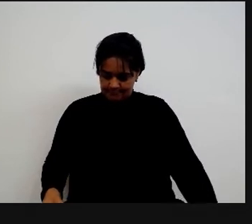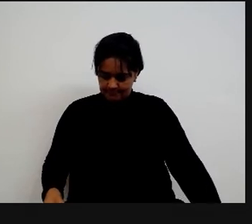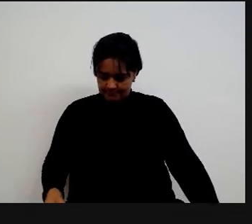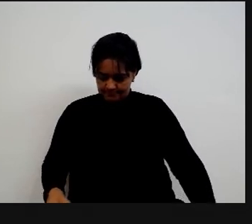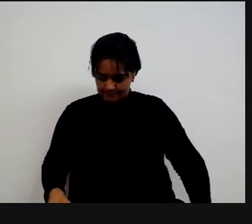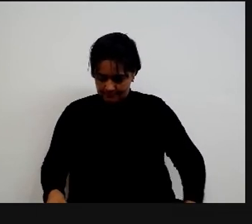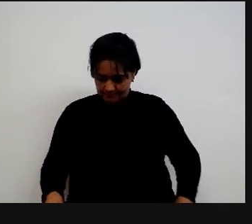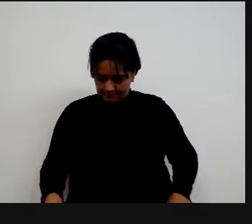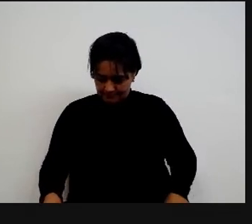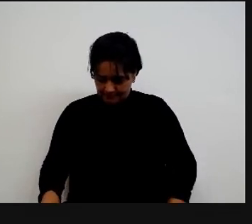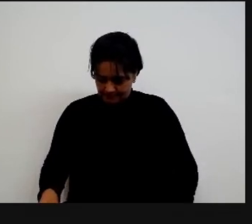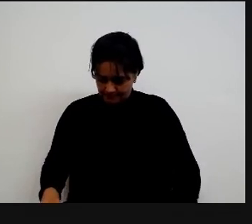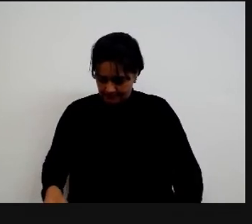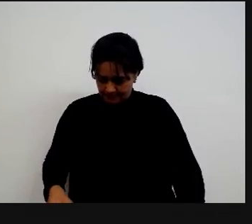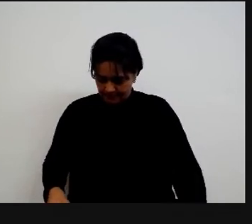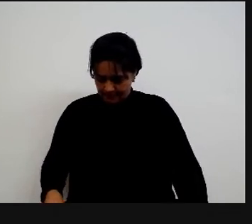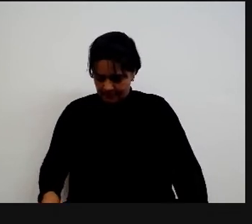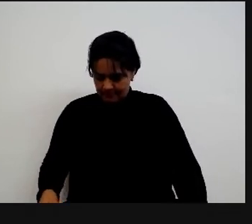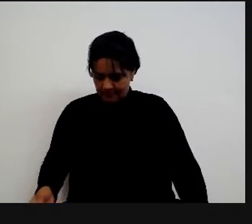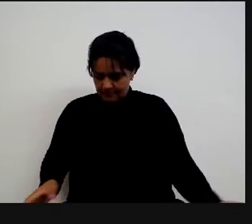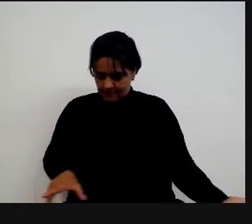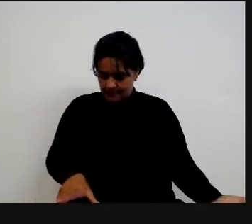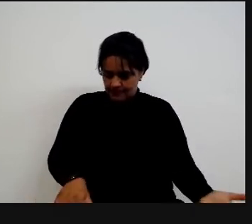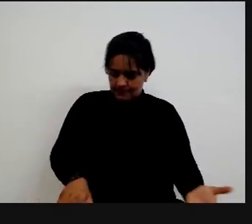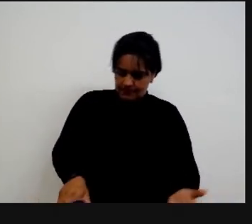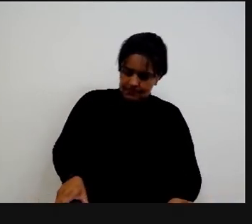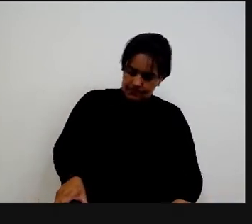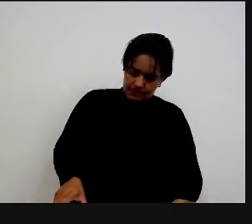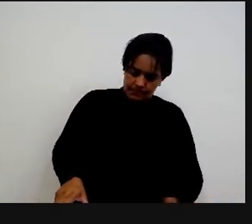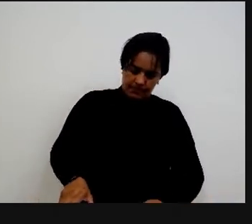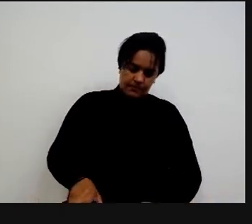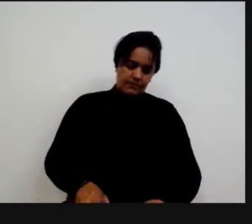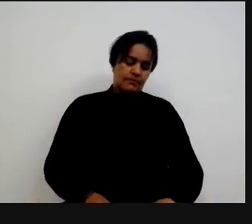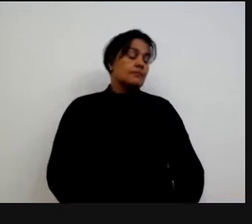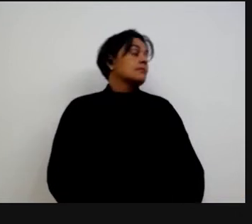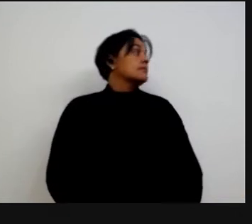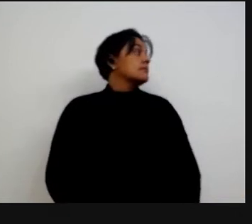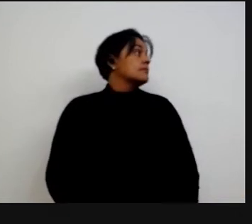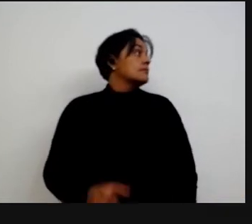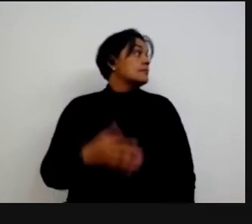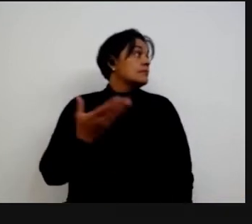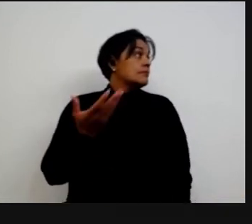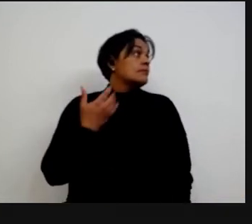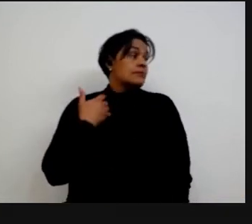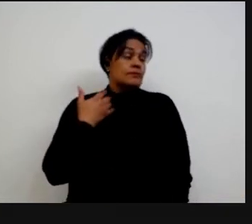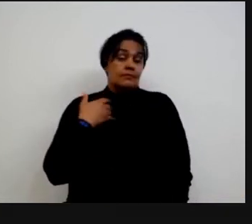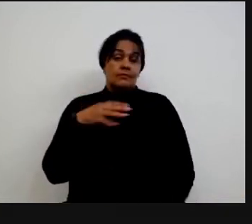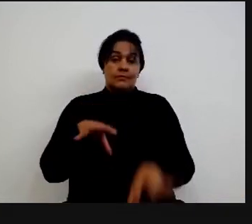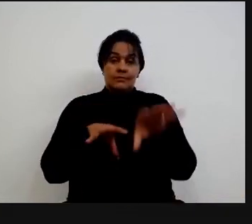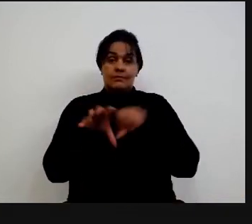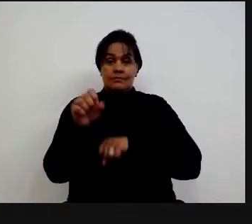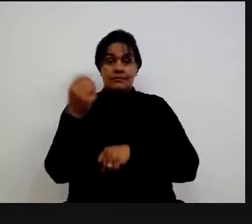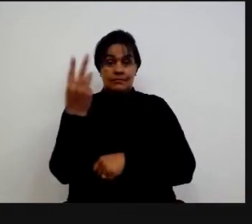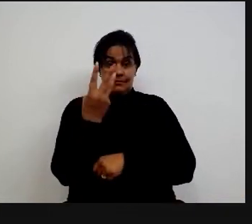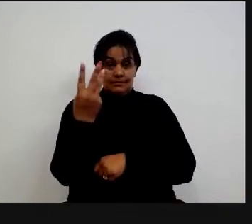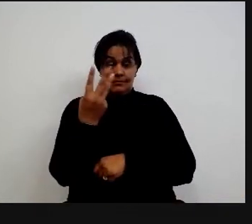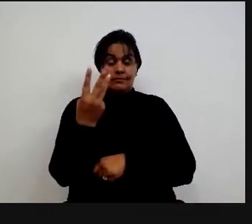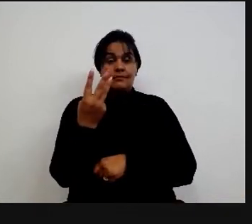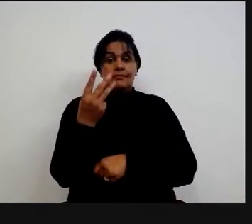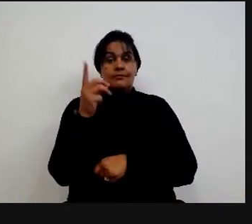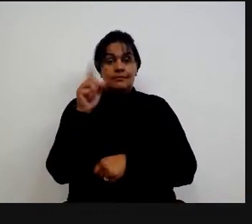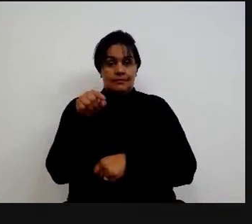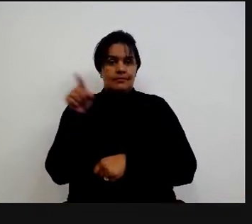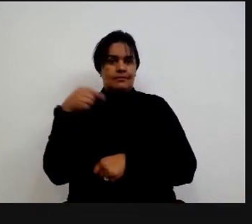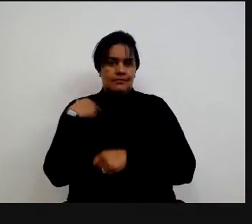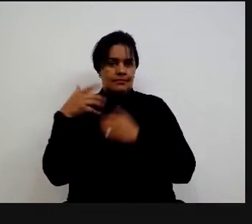esses cursos que vocês fazem lá, os cursos remotos, né, essa é a terceira formação que eu estou participando lá, é